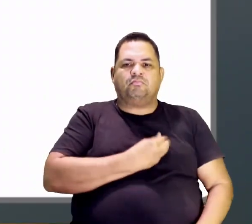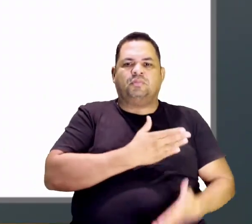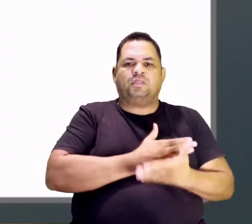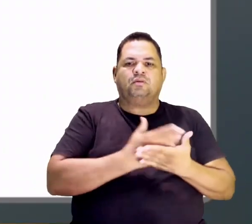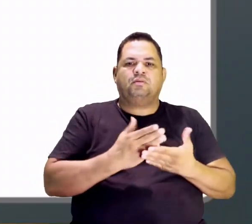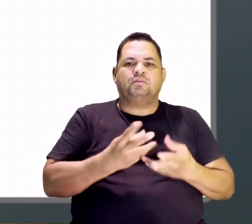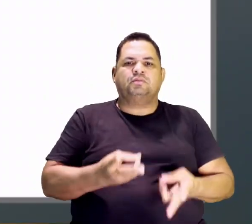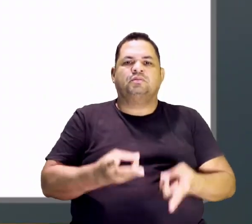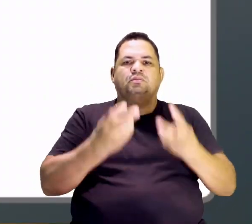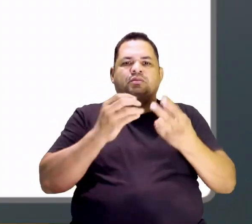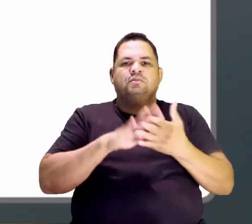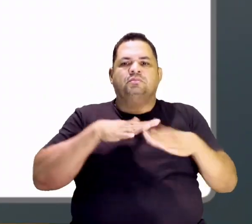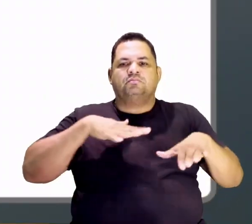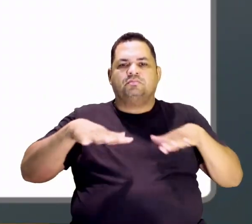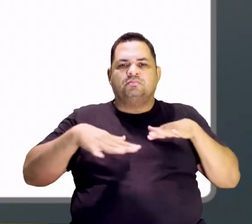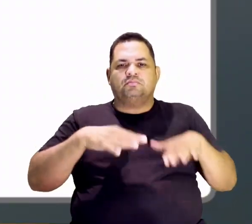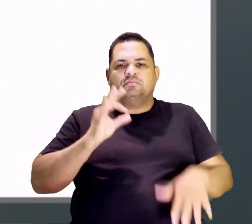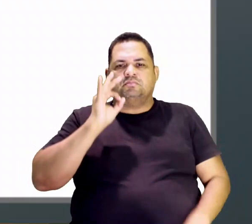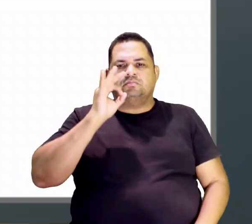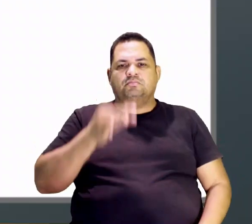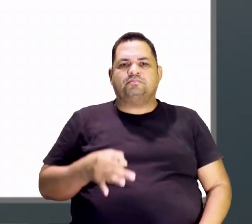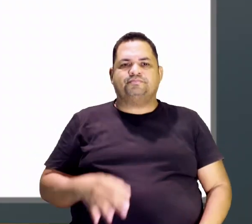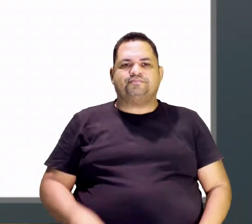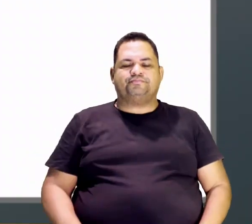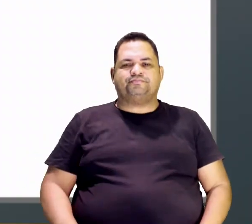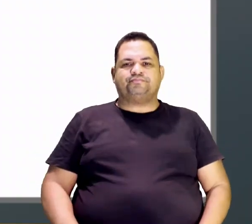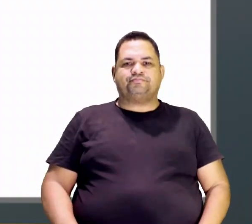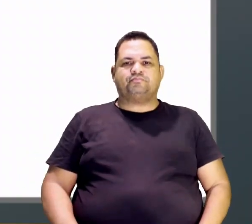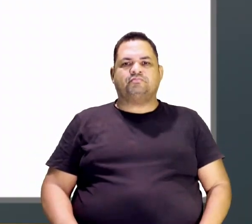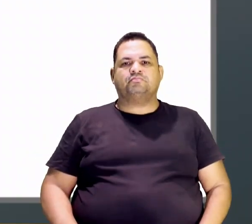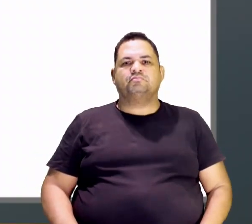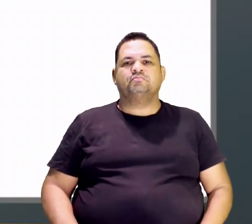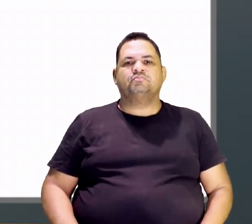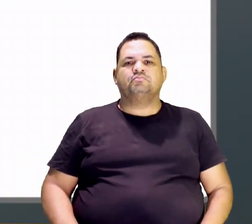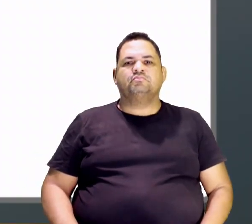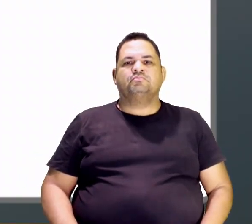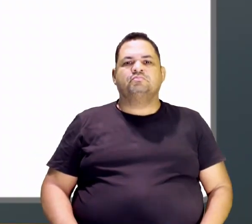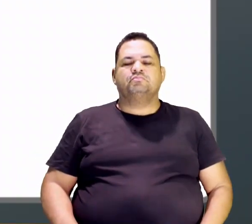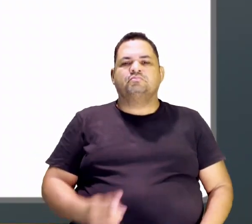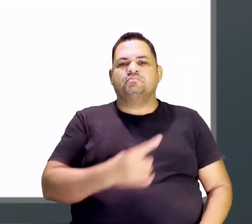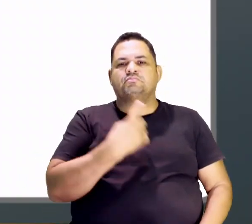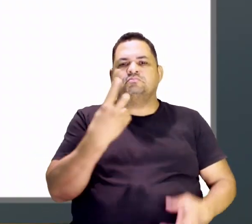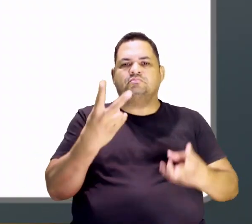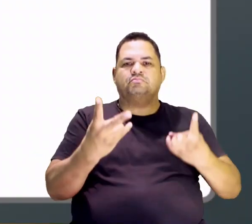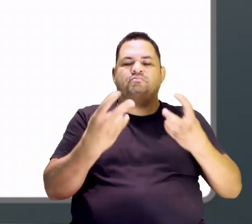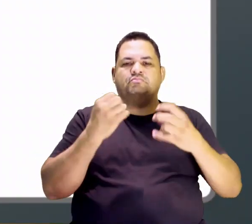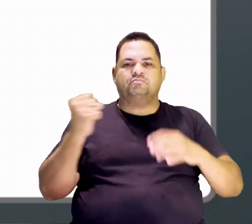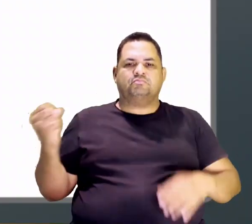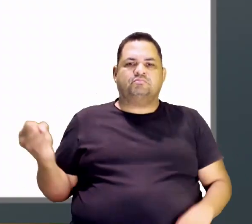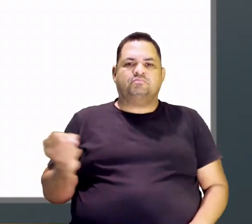essa movimentação, certo? A gente percebe que a gente identifica essa adolescência pela